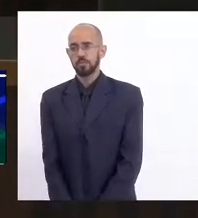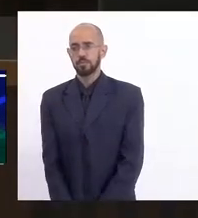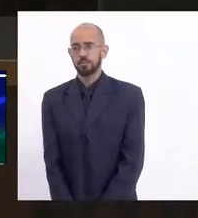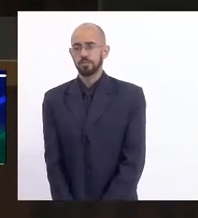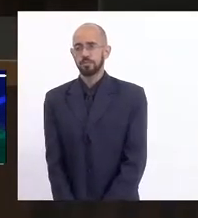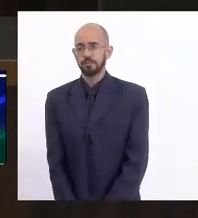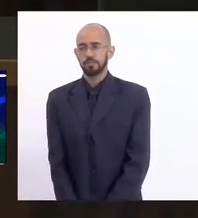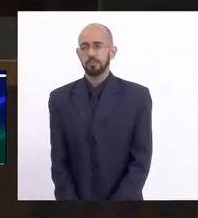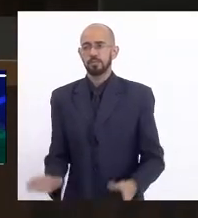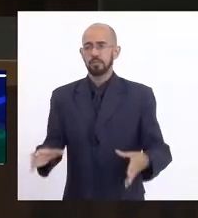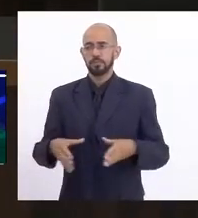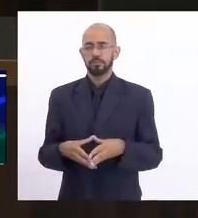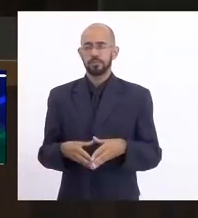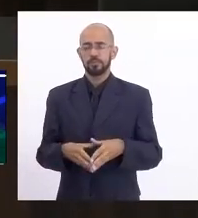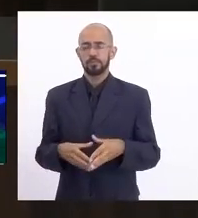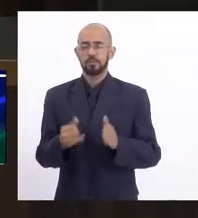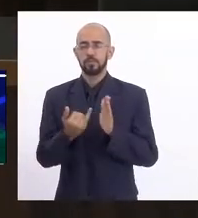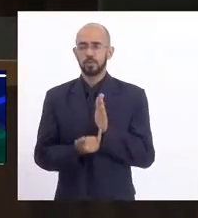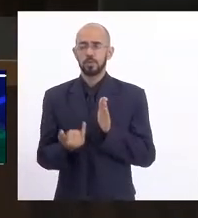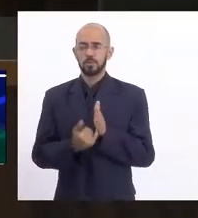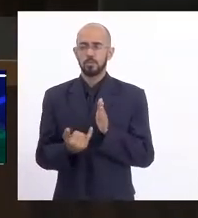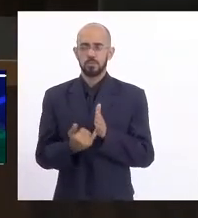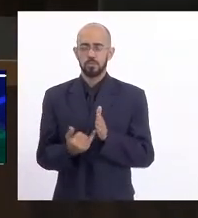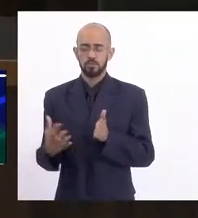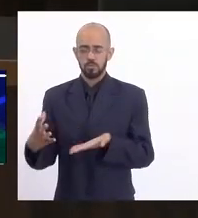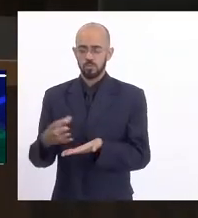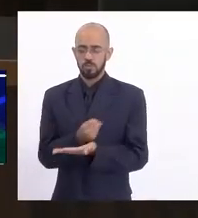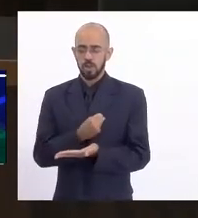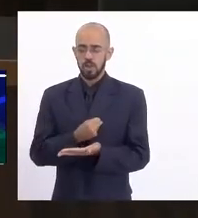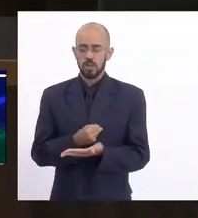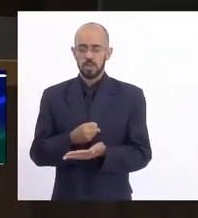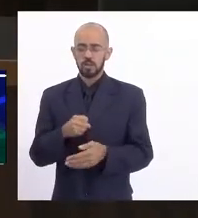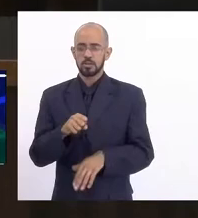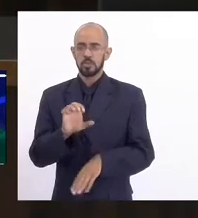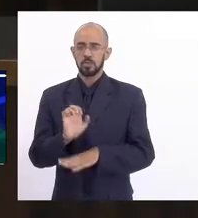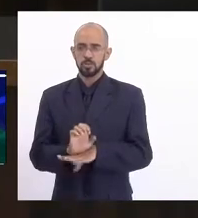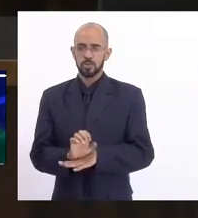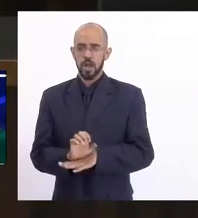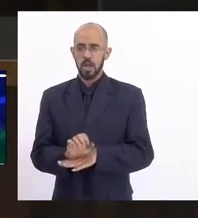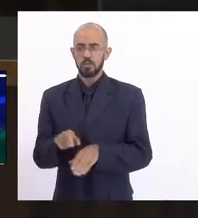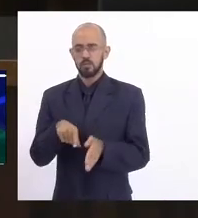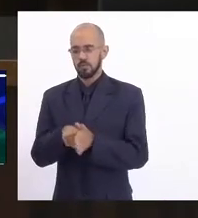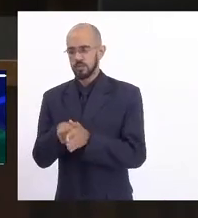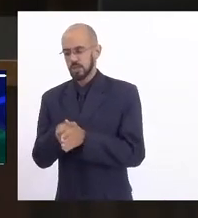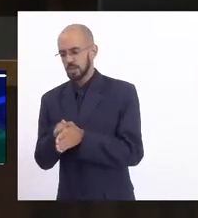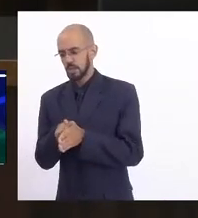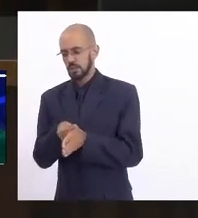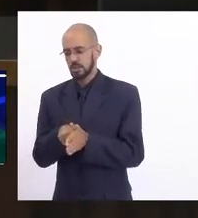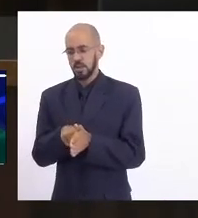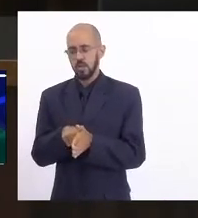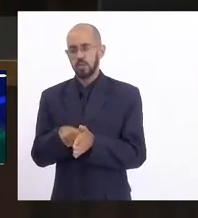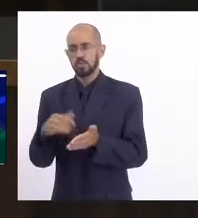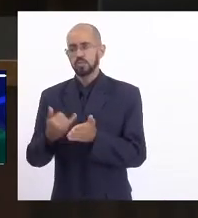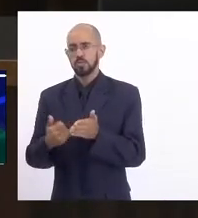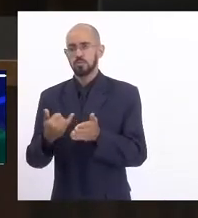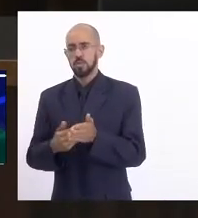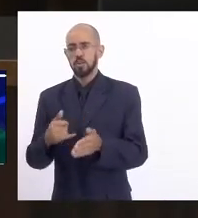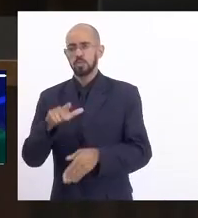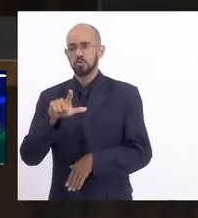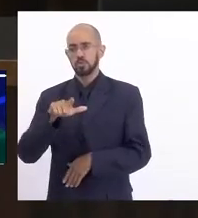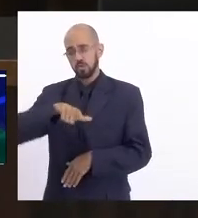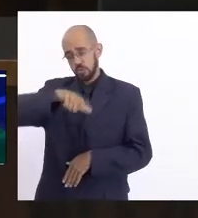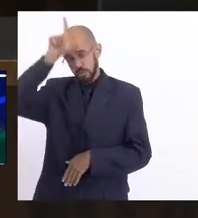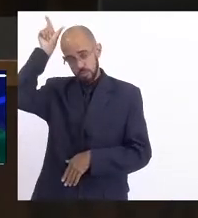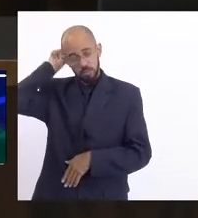Pela Comissão de Tributação, Controle de Arrecadação Estadual e de Fiscalização dos Tributos Estaduais, Deputado Luiz